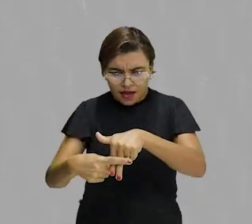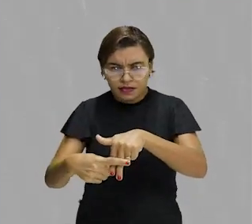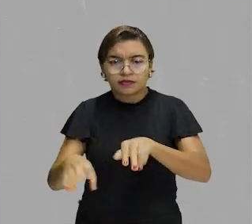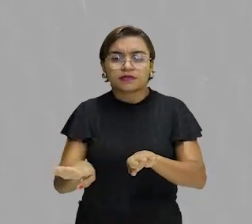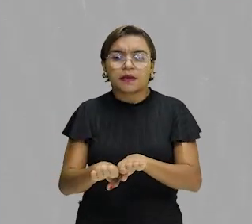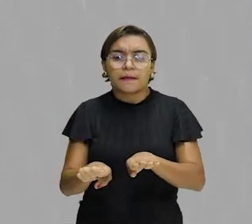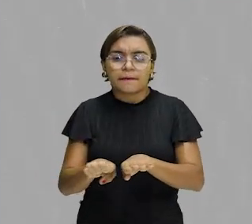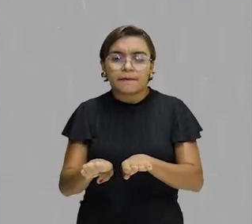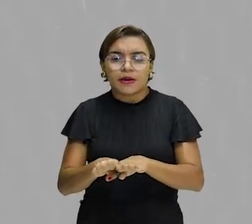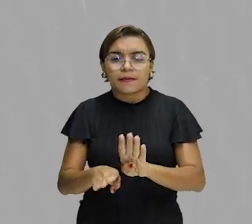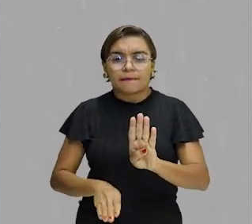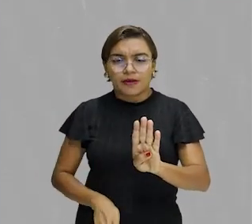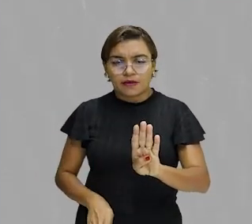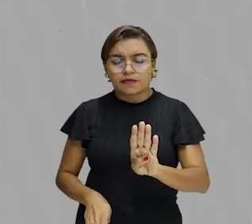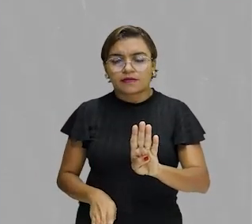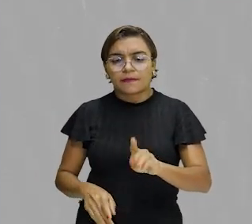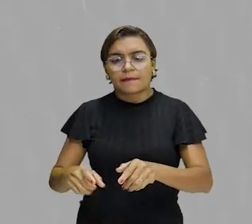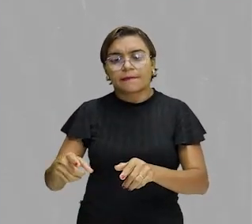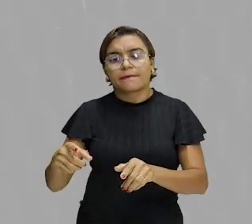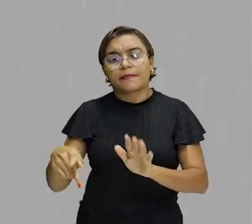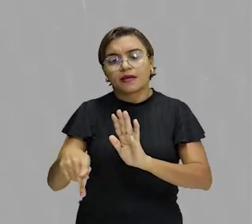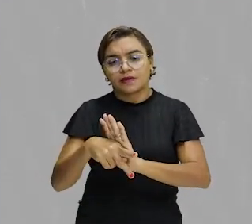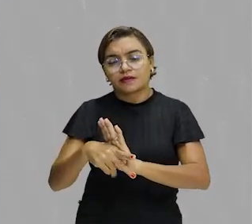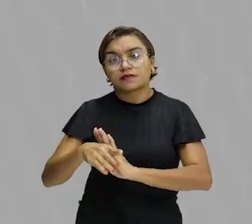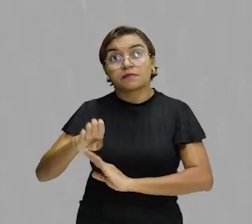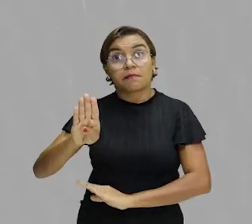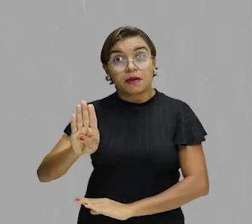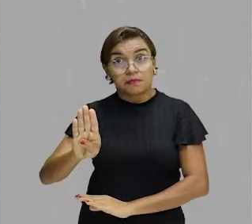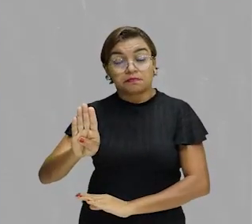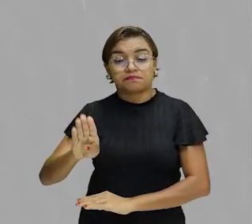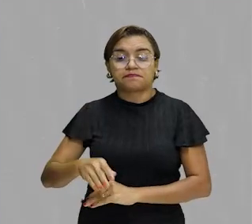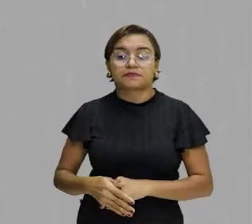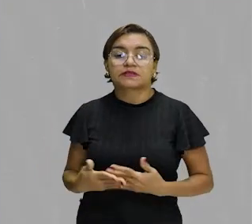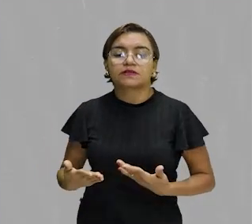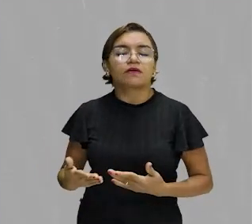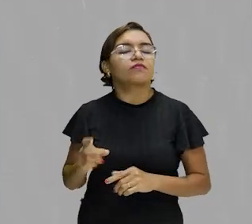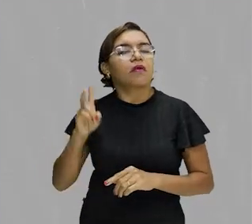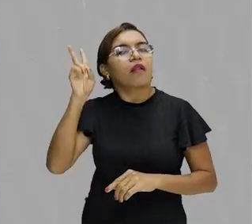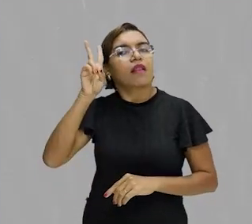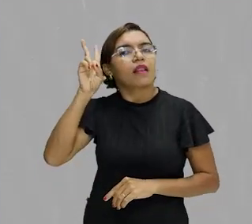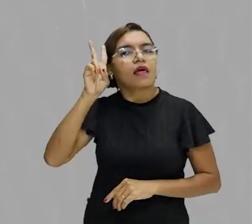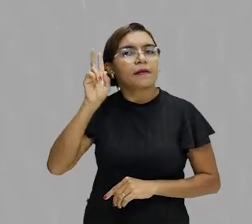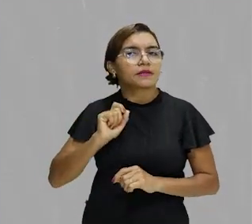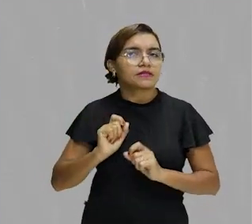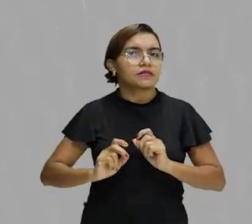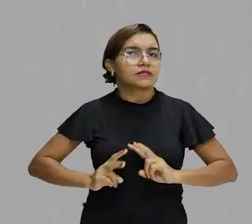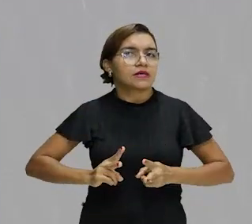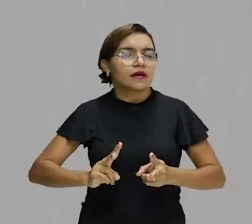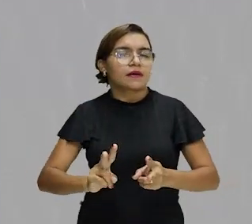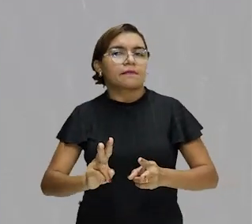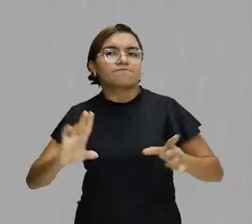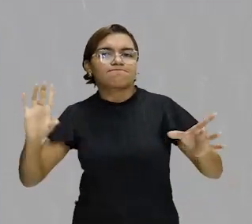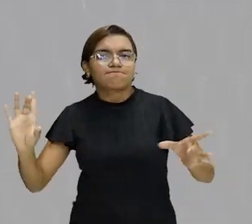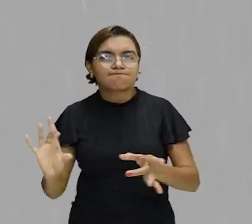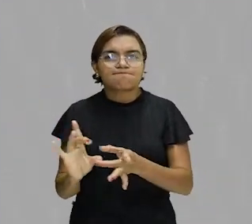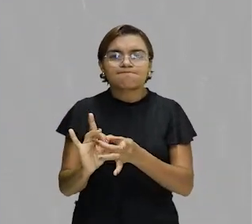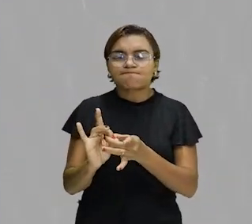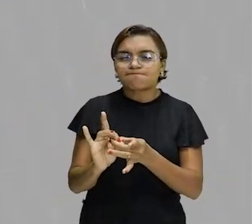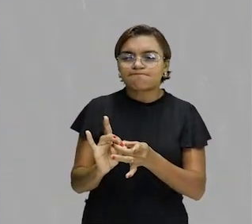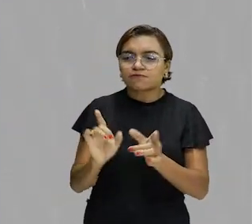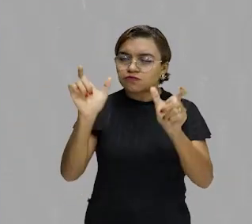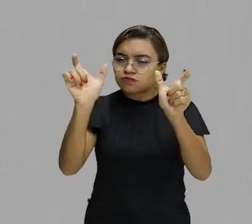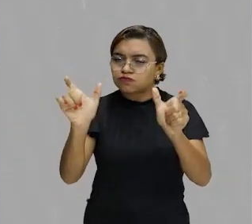tudo certo. Você vai conseguir. Não vai ter dúvida nenhuma, também não vai errar nenhuma questão quando você estiver trabalhando com a função inversa.